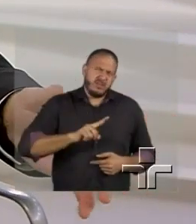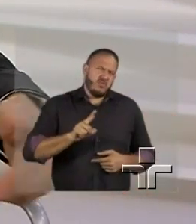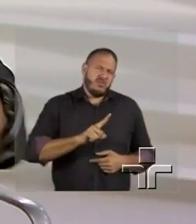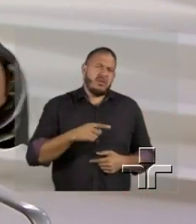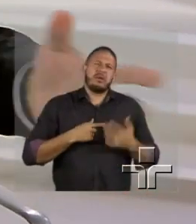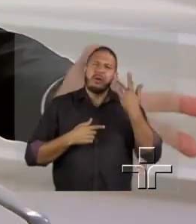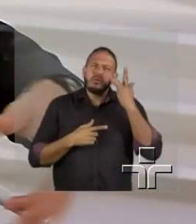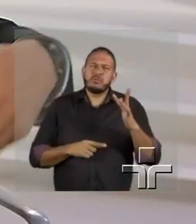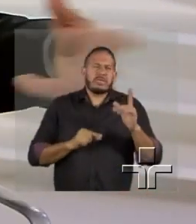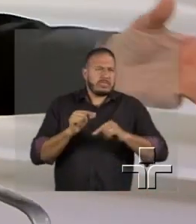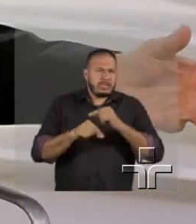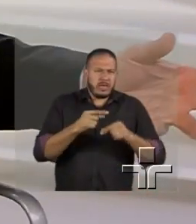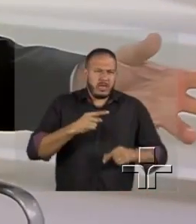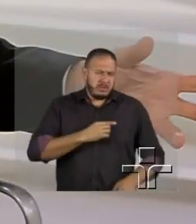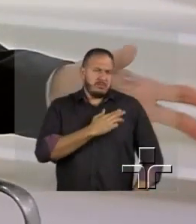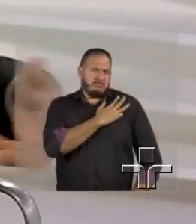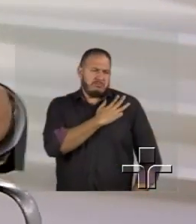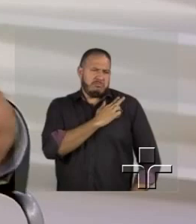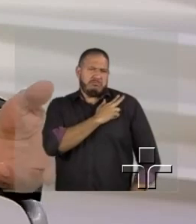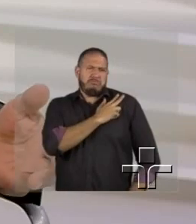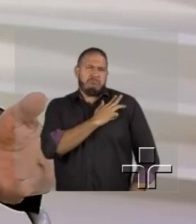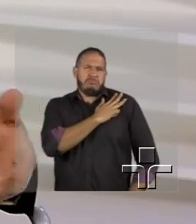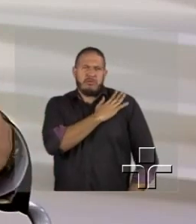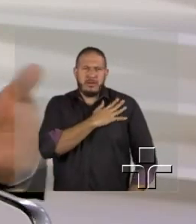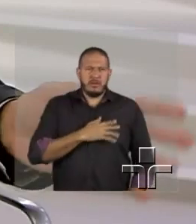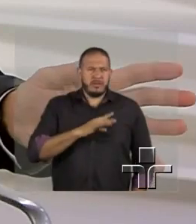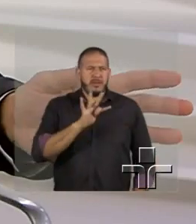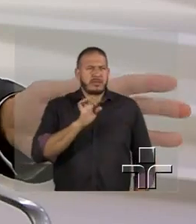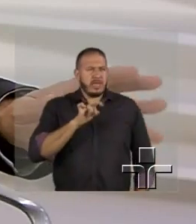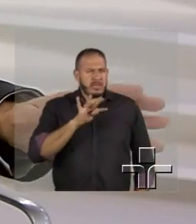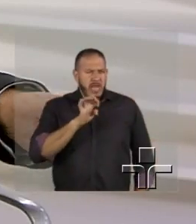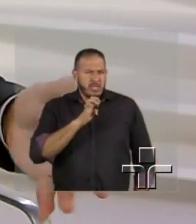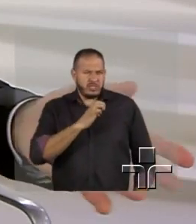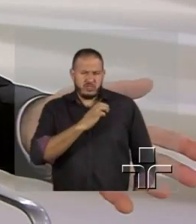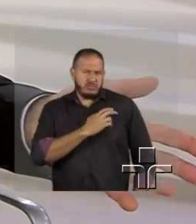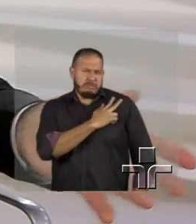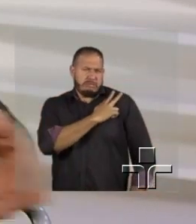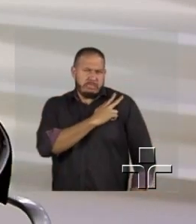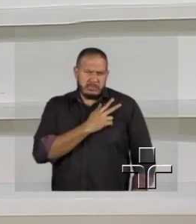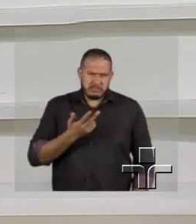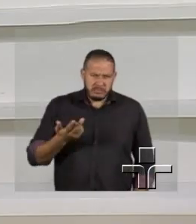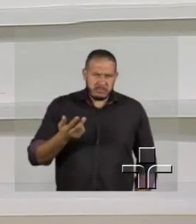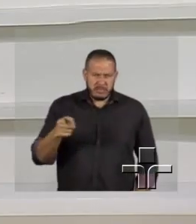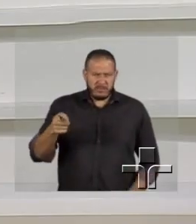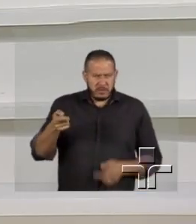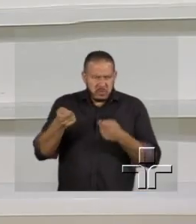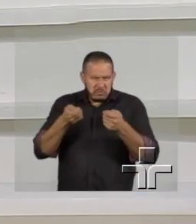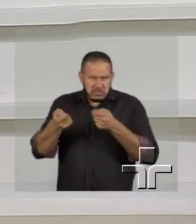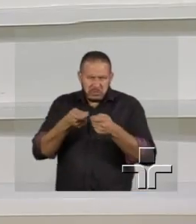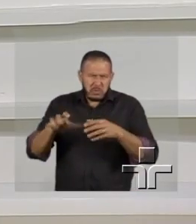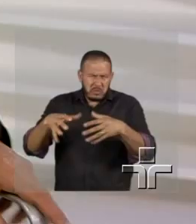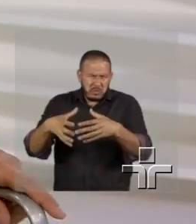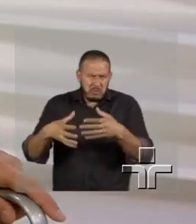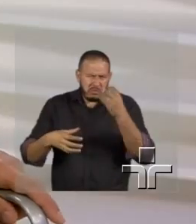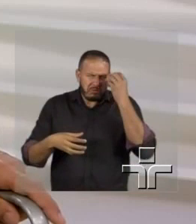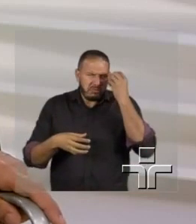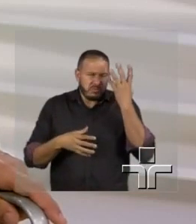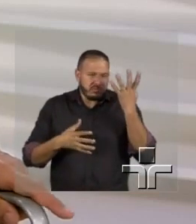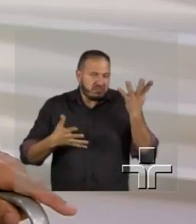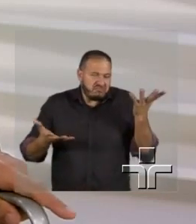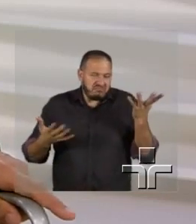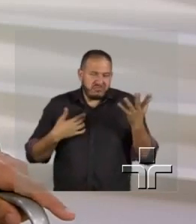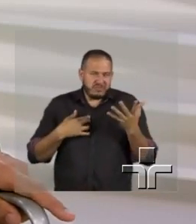800 mil pessoas em 3 meses, 100 dias mais ou menos. Acho que tem que matar 8 mil por dia para dar 800 mil, não é isso?